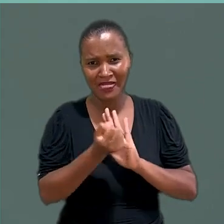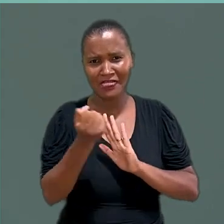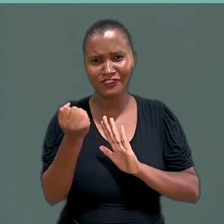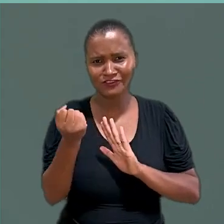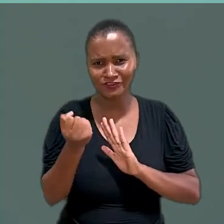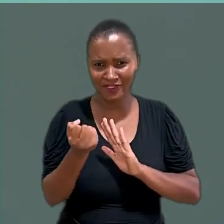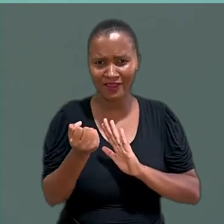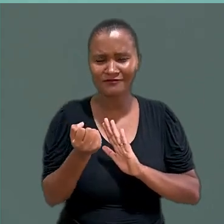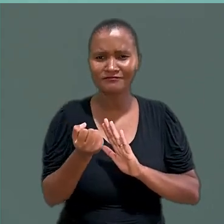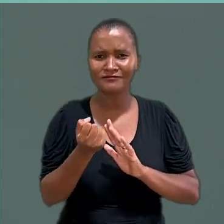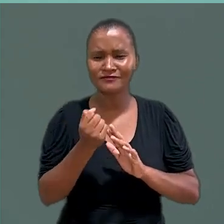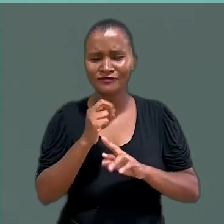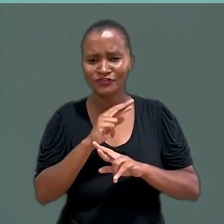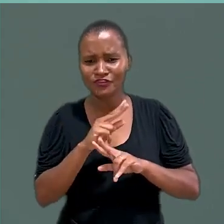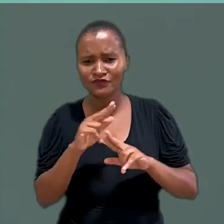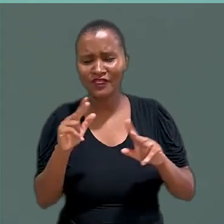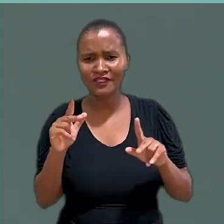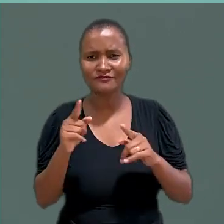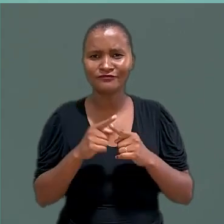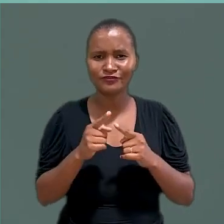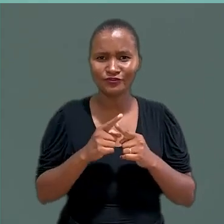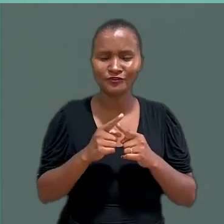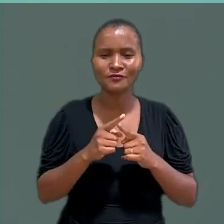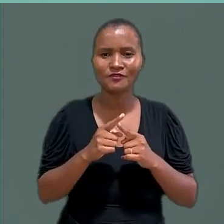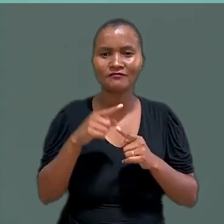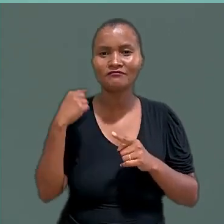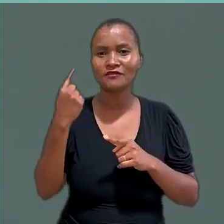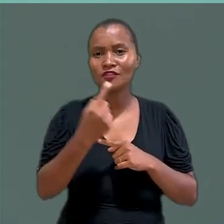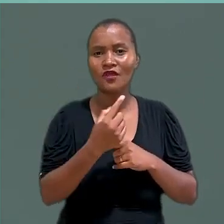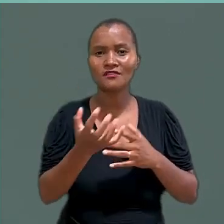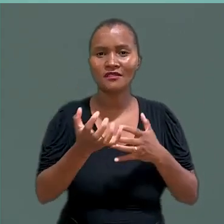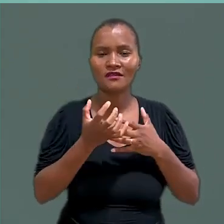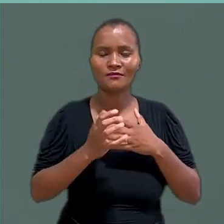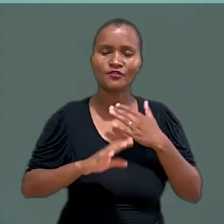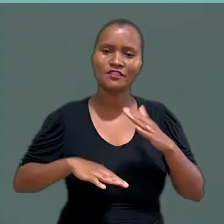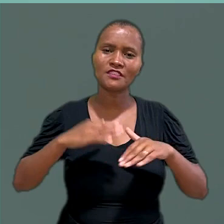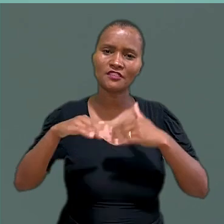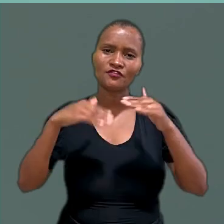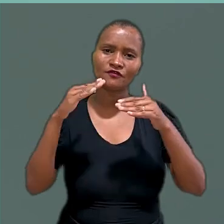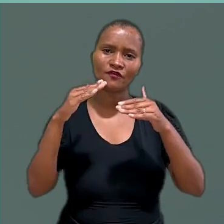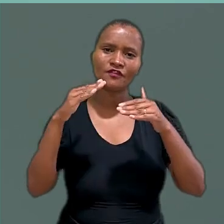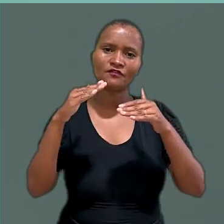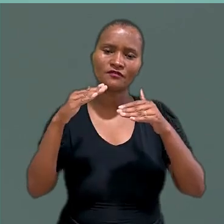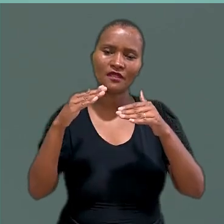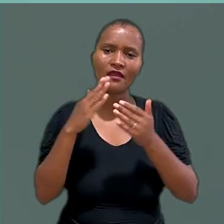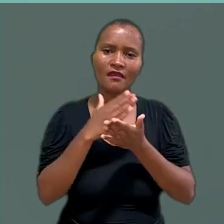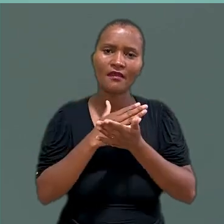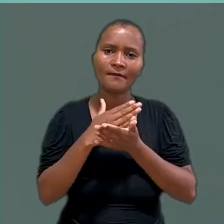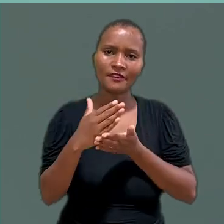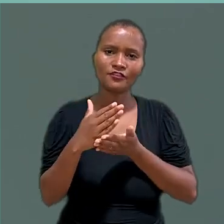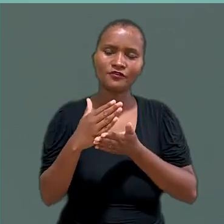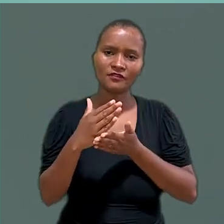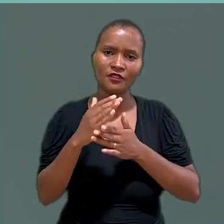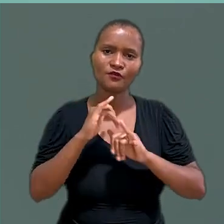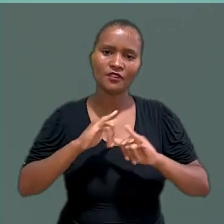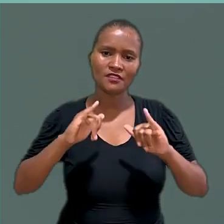emblemática assim, de vários eixos, né, que nós queremos que sejam desenvolvidos a partir do lançamento